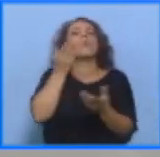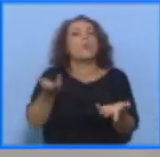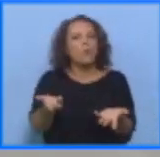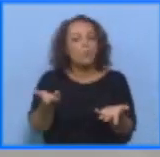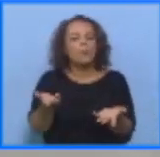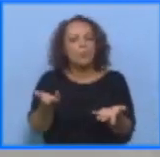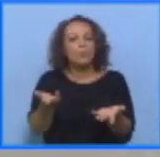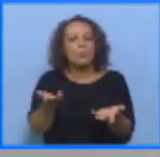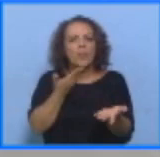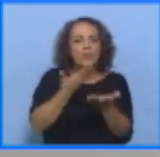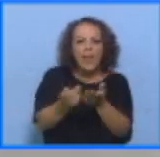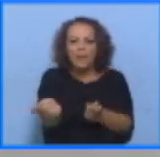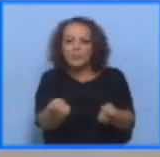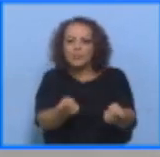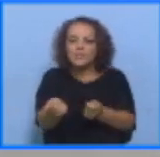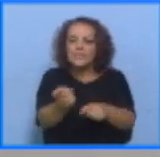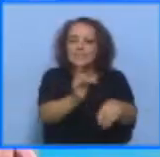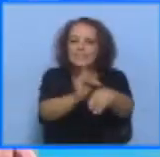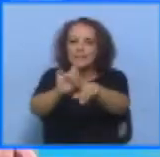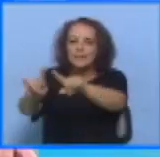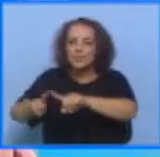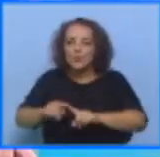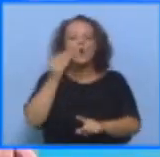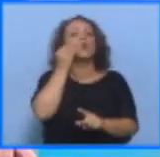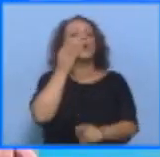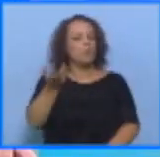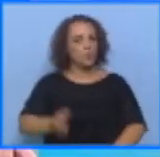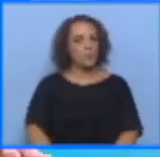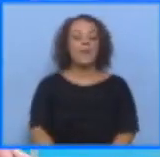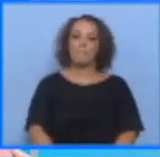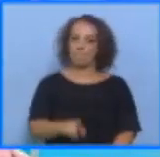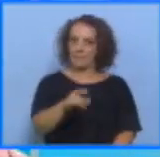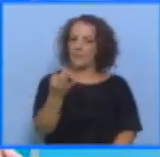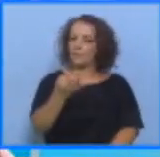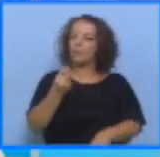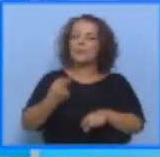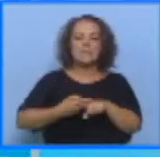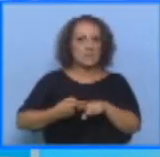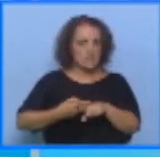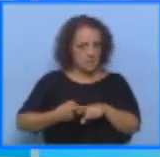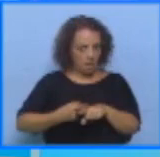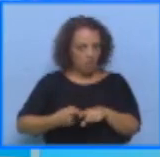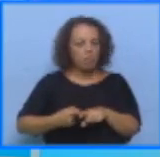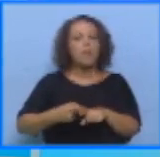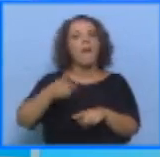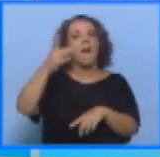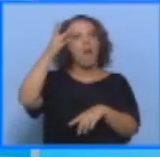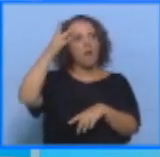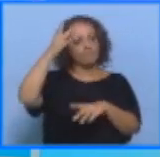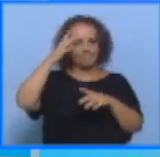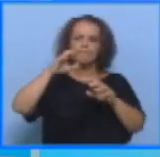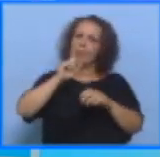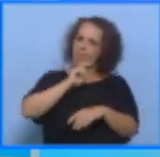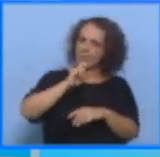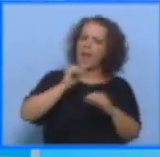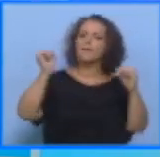se gera estas sensibilidades no capítulo geral? Eu acho que, nesse aspecto é muito, muito interessante, é pacífico, mas apaixonante e enriquecedor. Quer